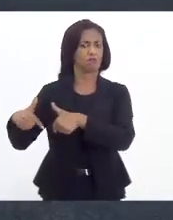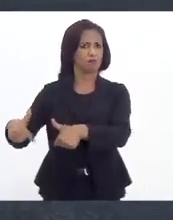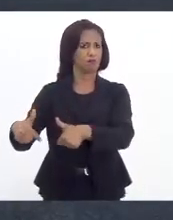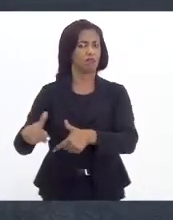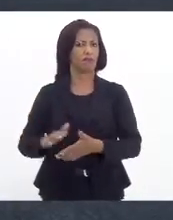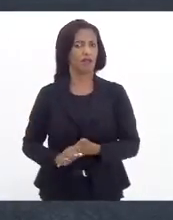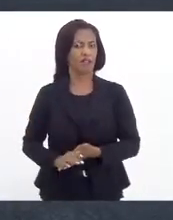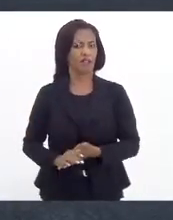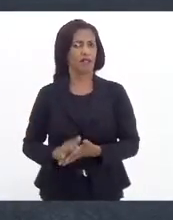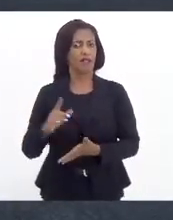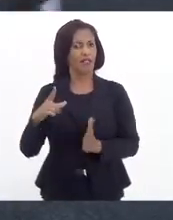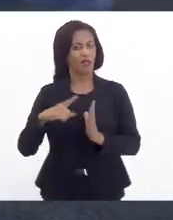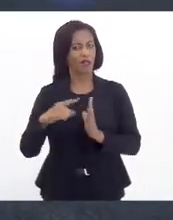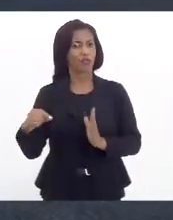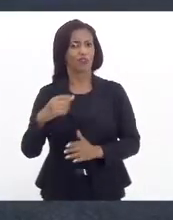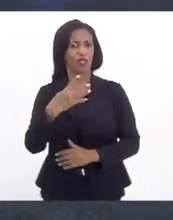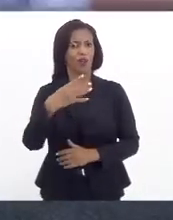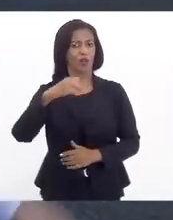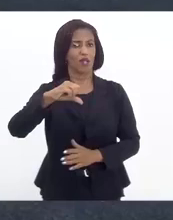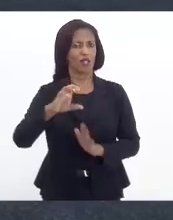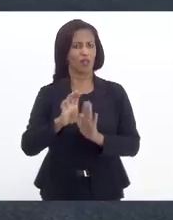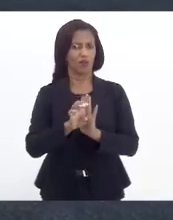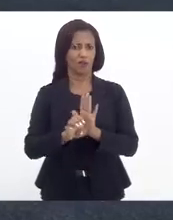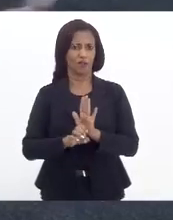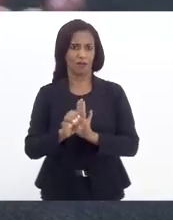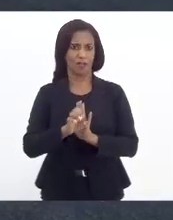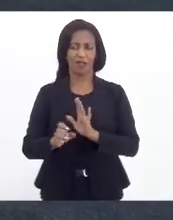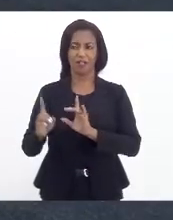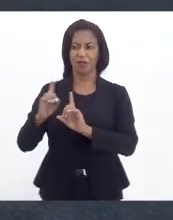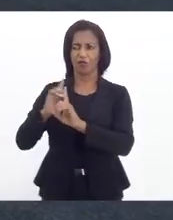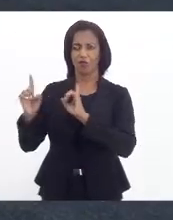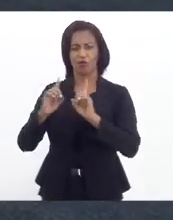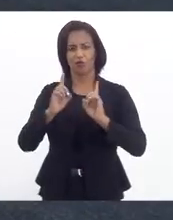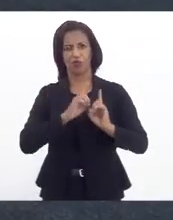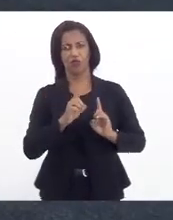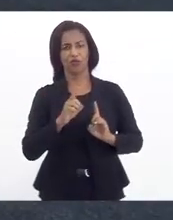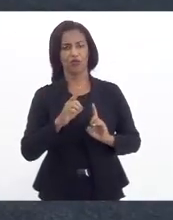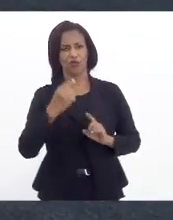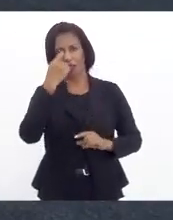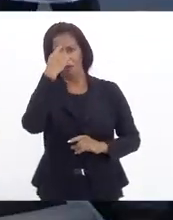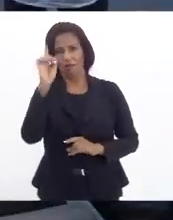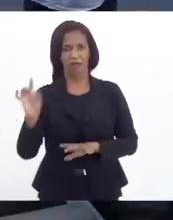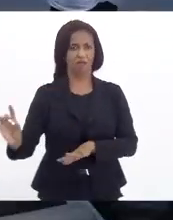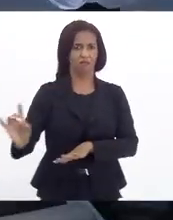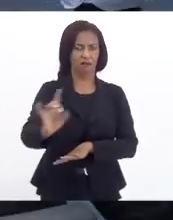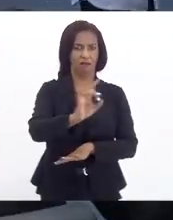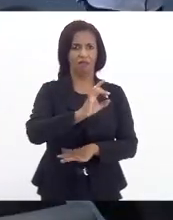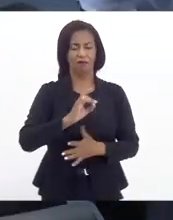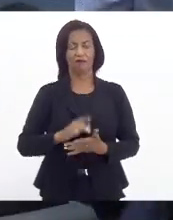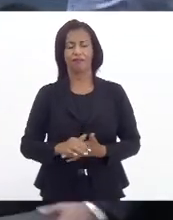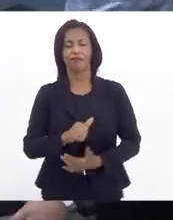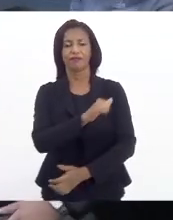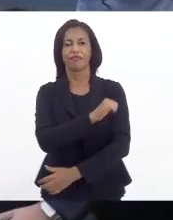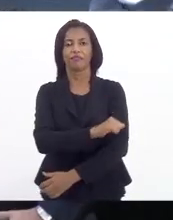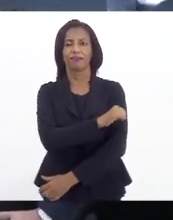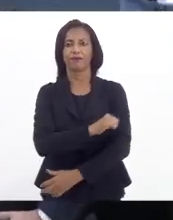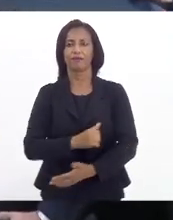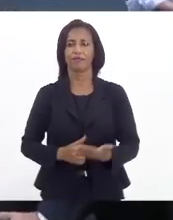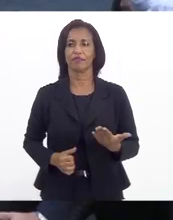da emenda 49 que eu vou destacar e discutir com os parlamentares qual a posição de cada um sobre essa ideia. Deputada enfermeira.